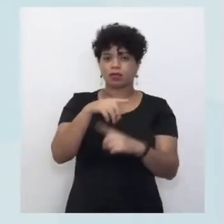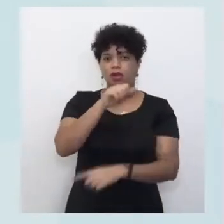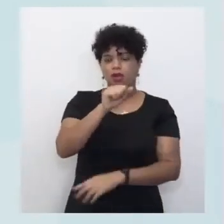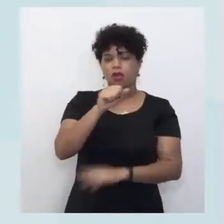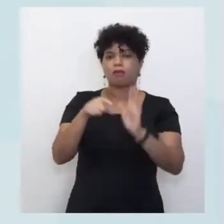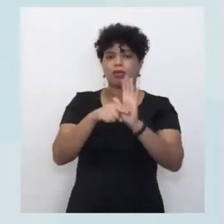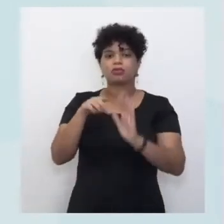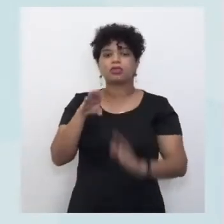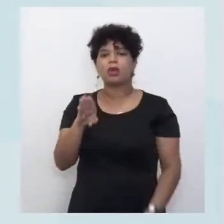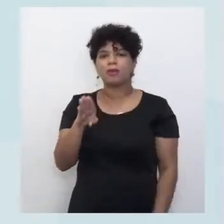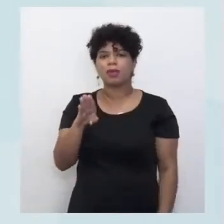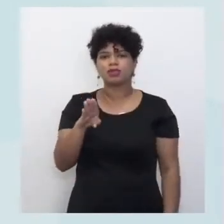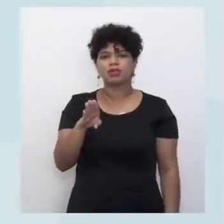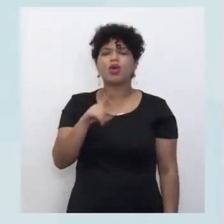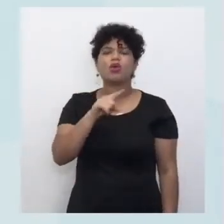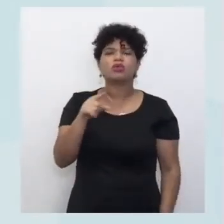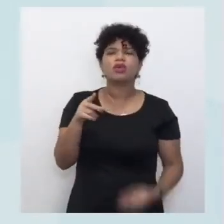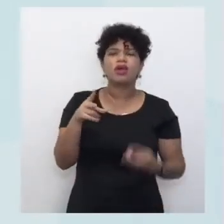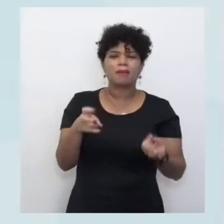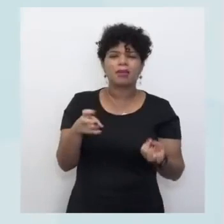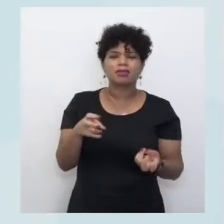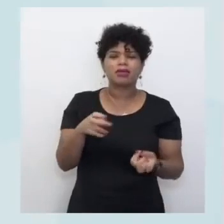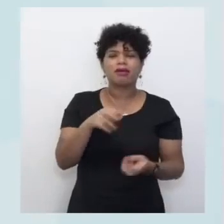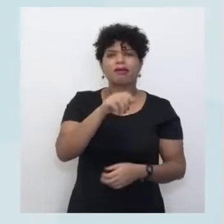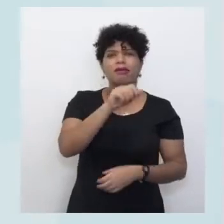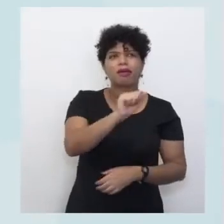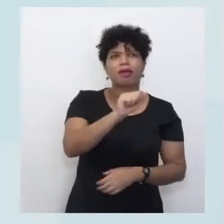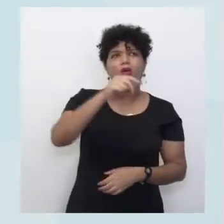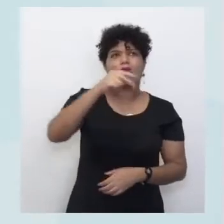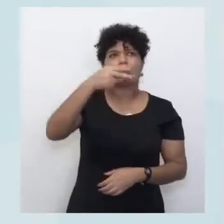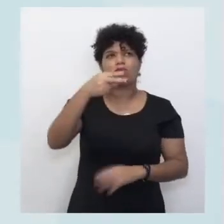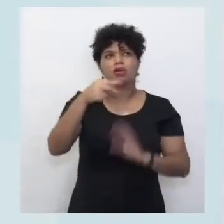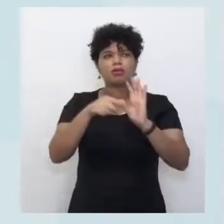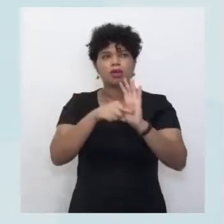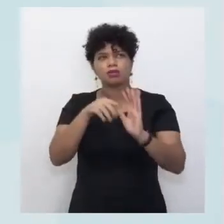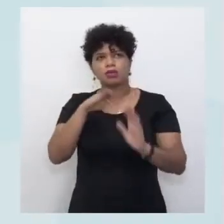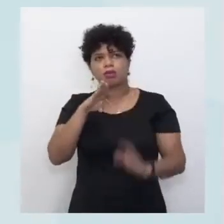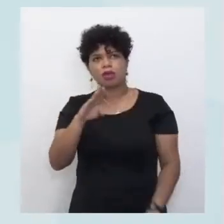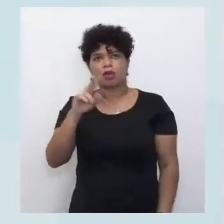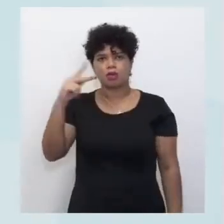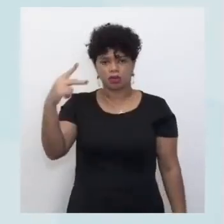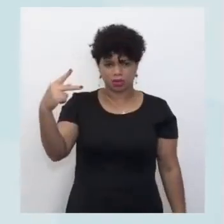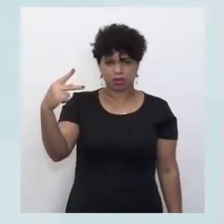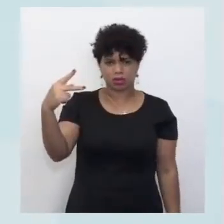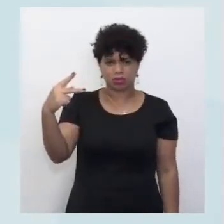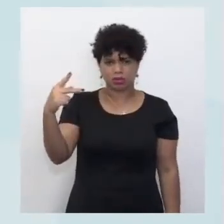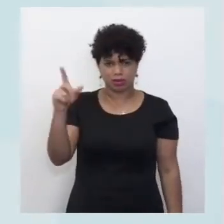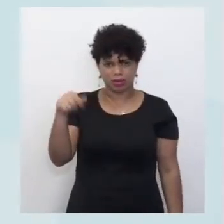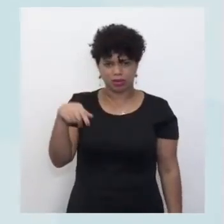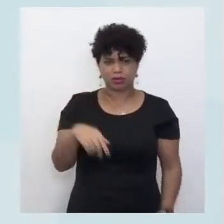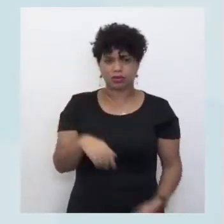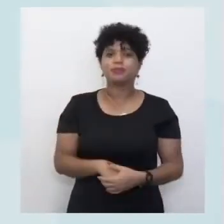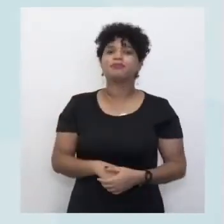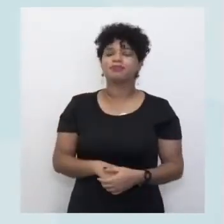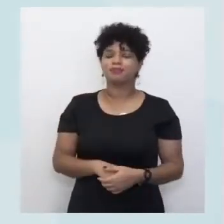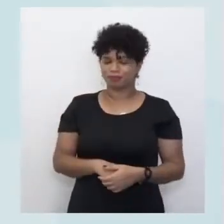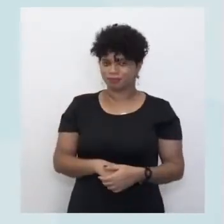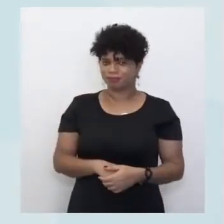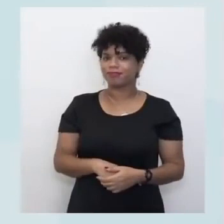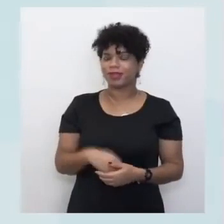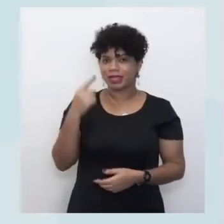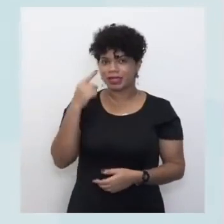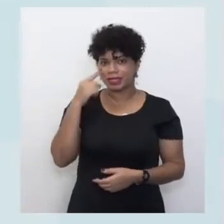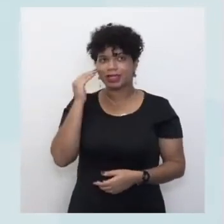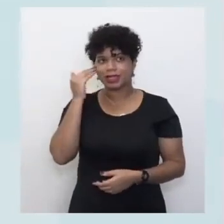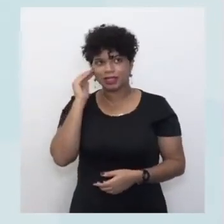B, você concorda que eu vou ter A ao quadrado menos B ao quadrado? Ah, olha só. Então, esse